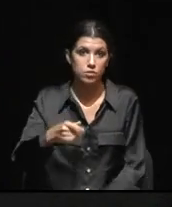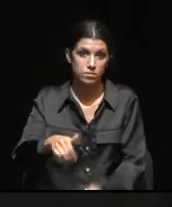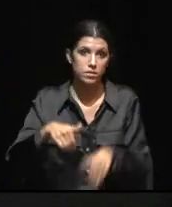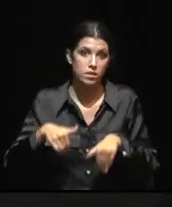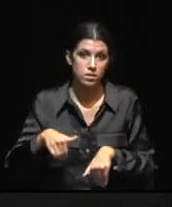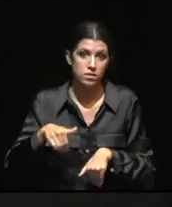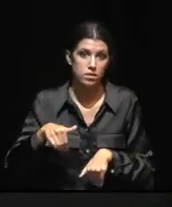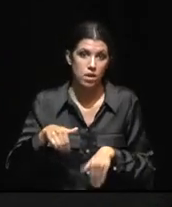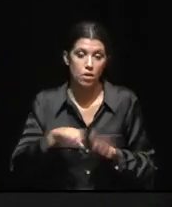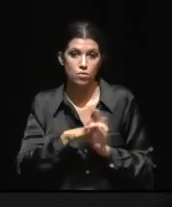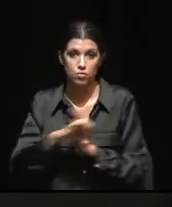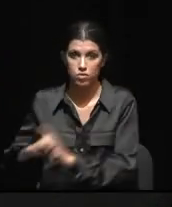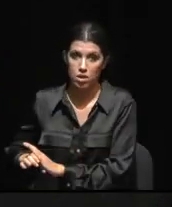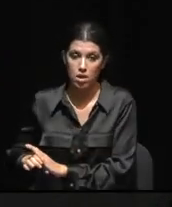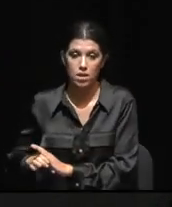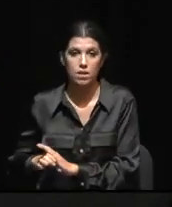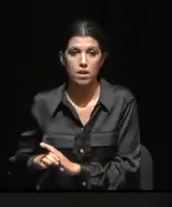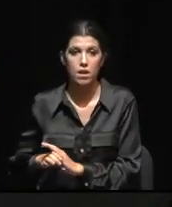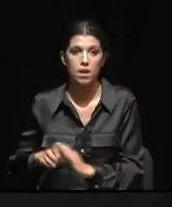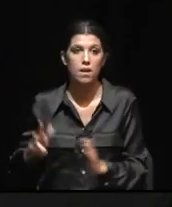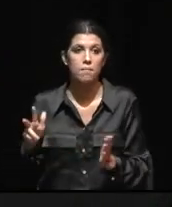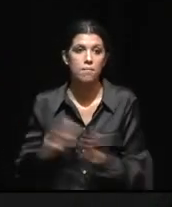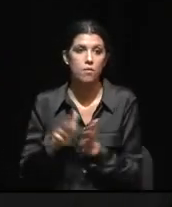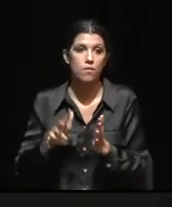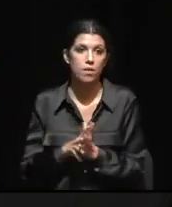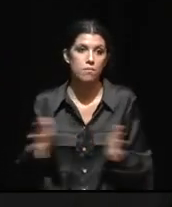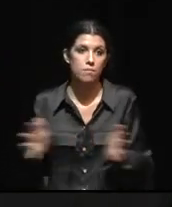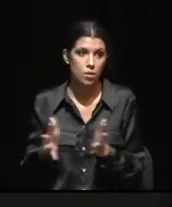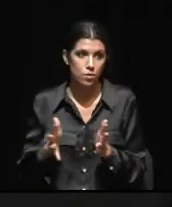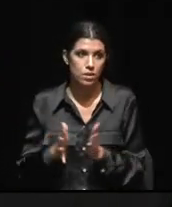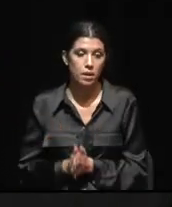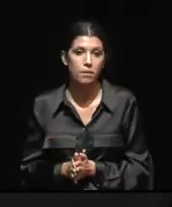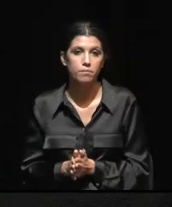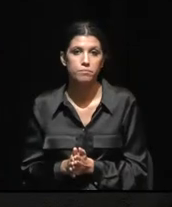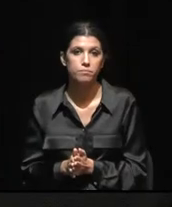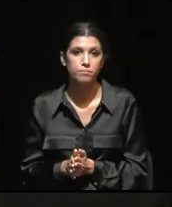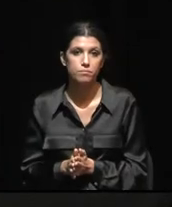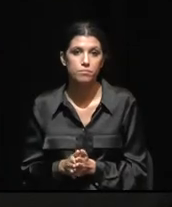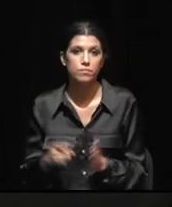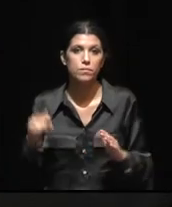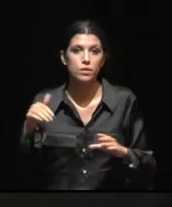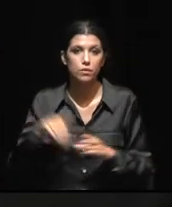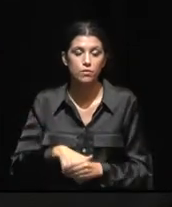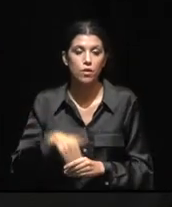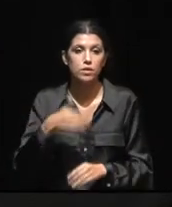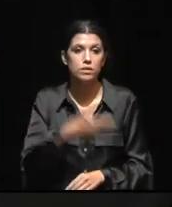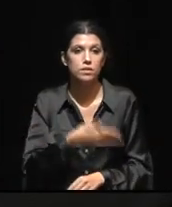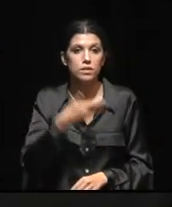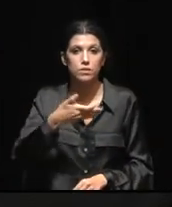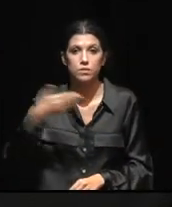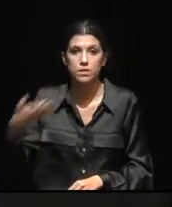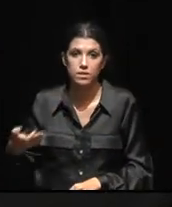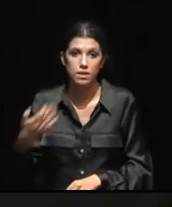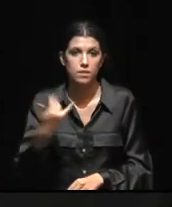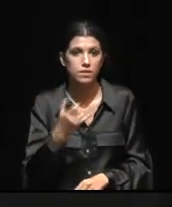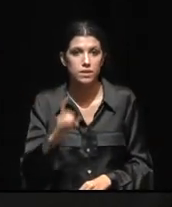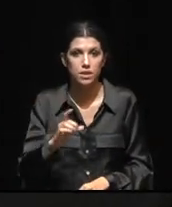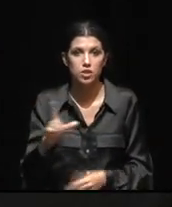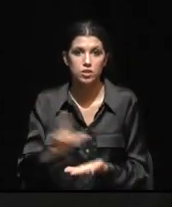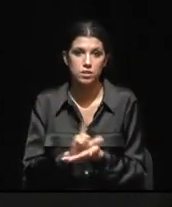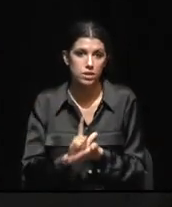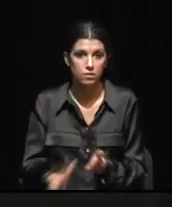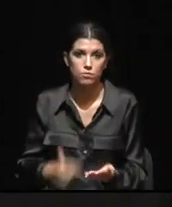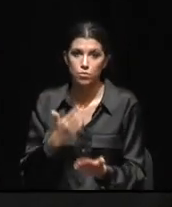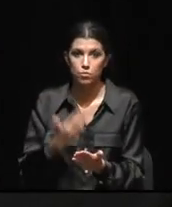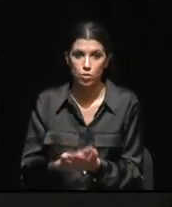quem se abstém o chega aprovado por maioria voto 11726 do livre